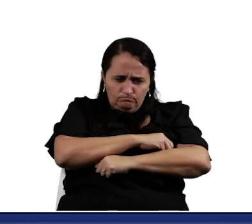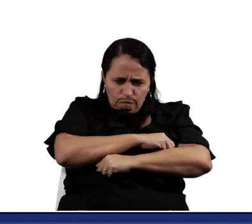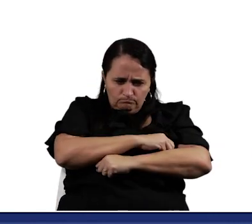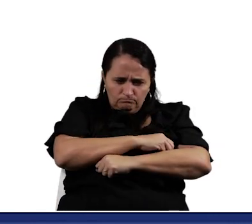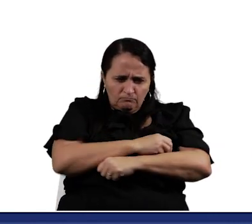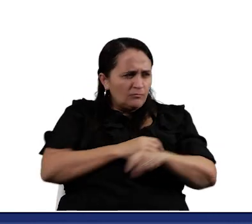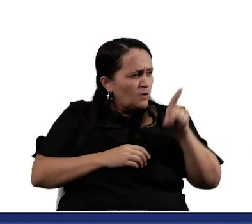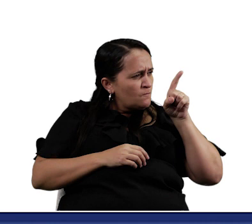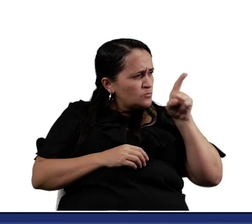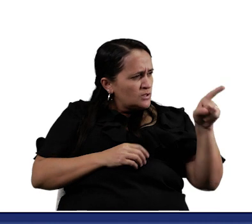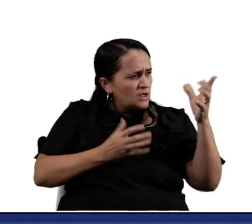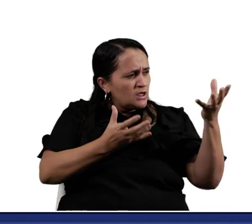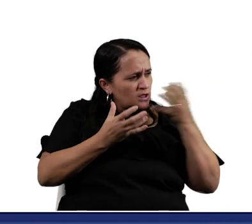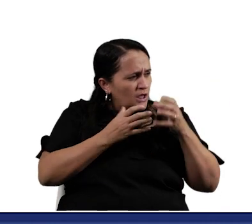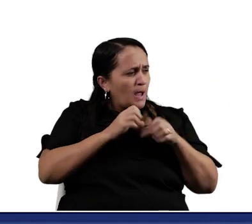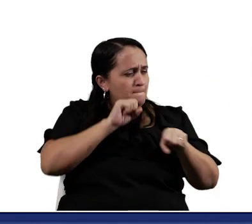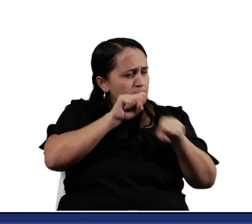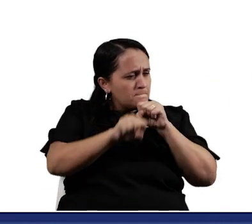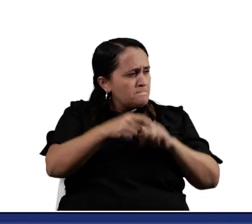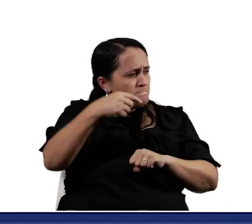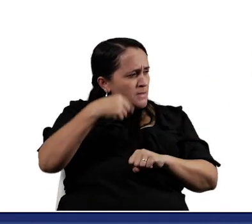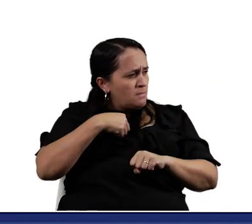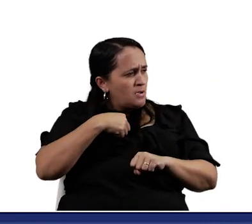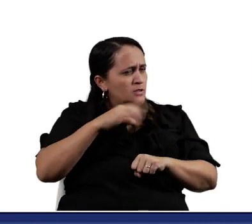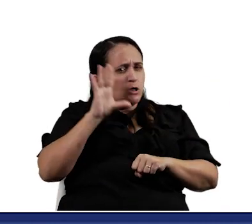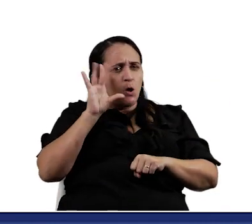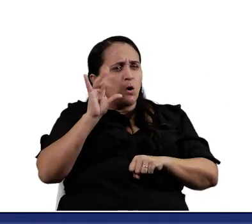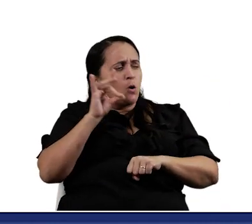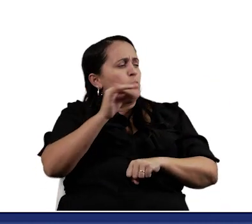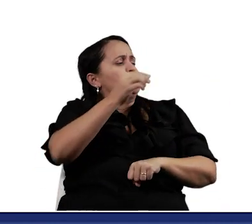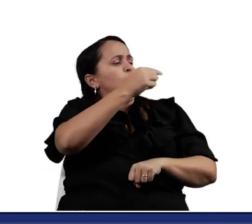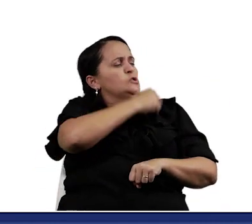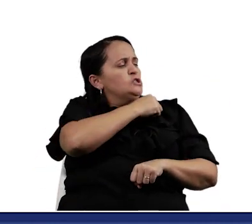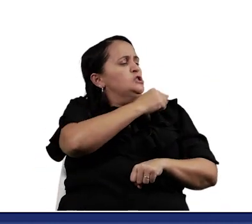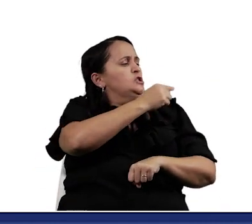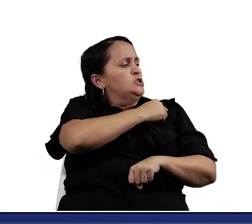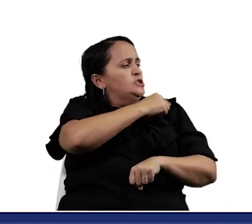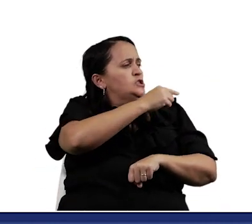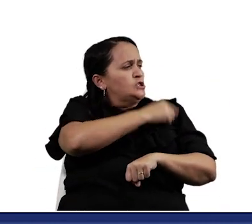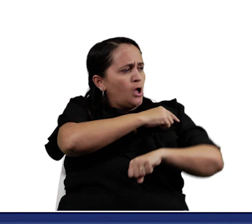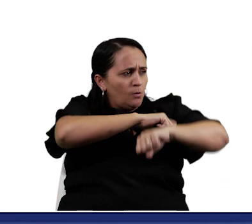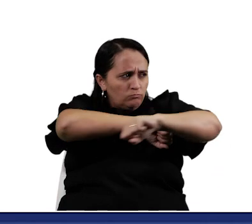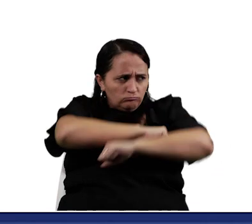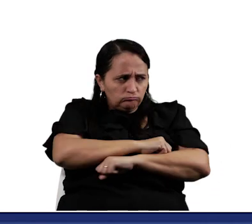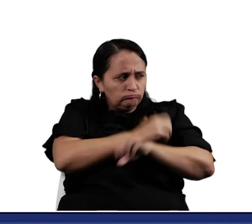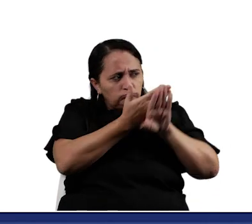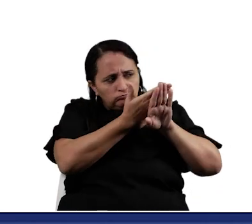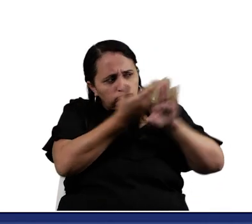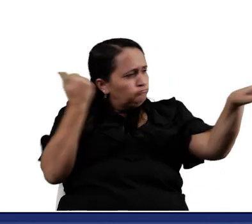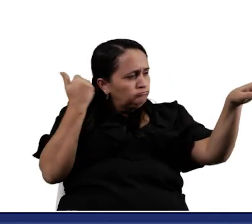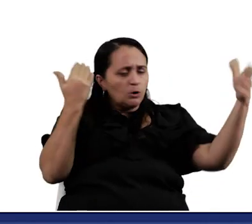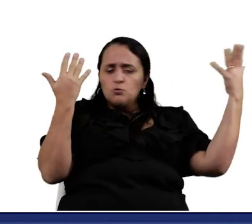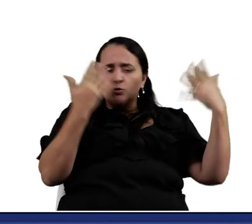matá-lo porque grudara mal as asas. Desde esta ocasião, deixou de ser amigo do